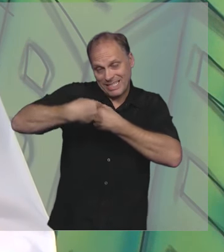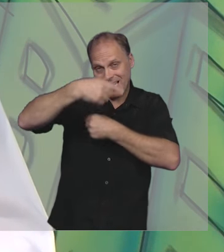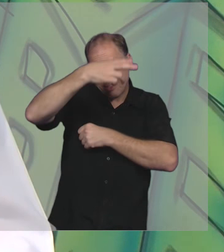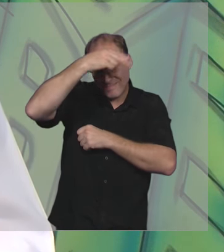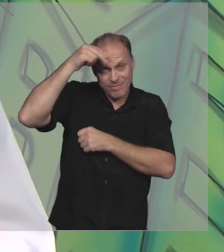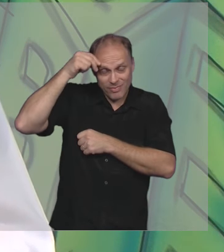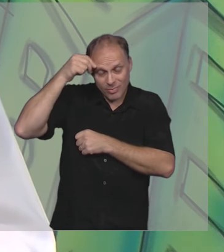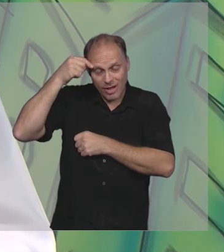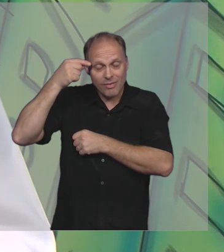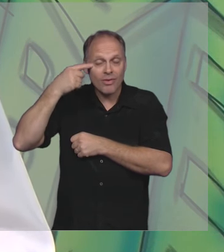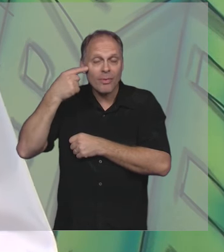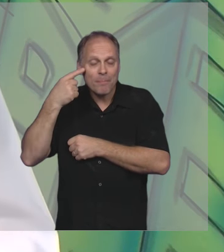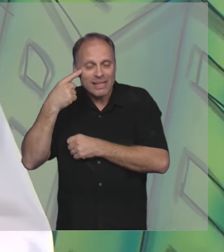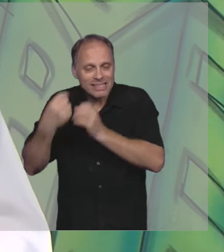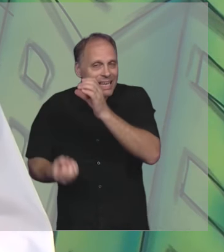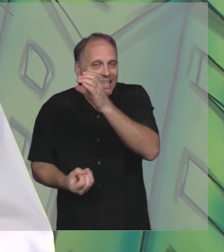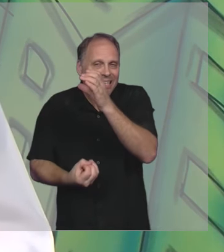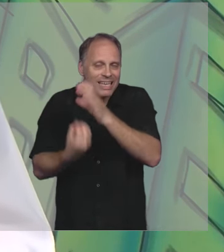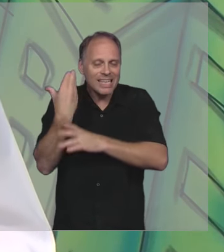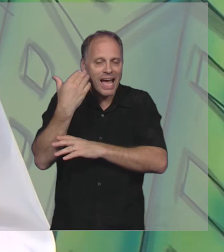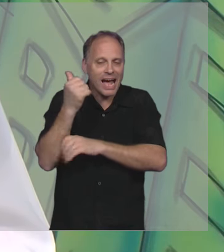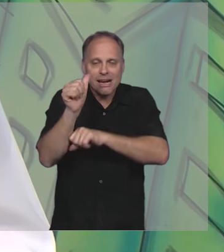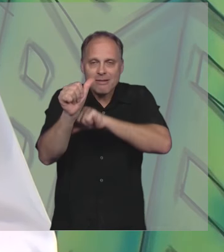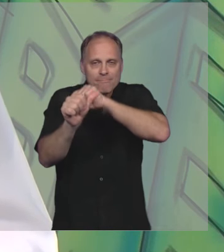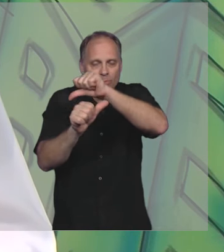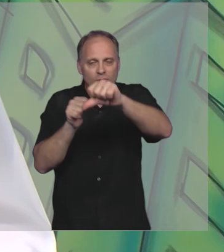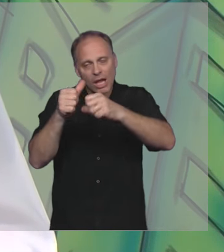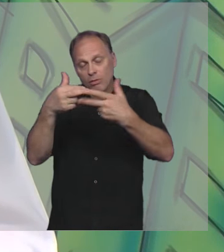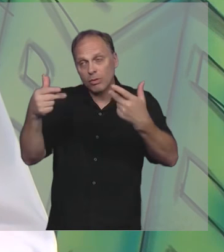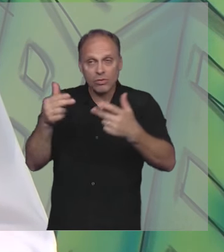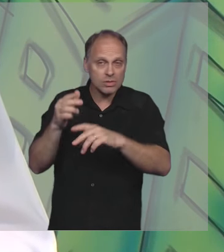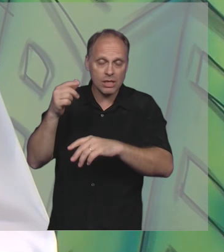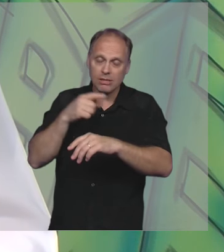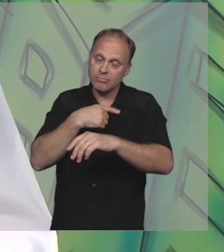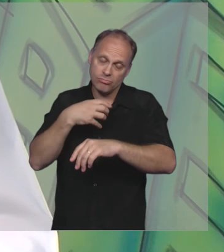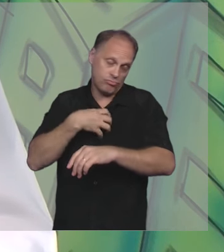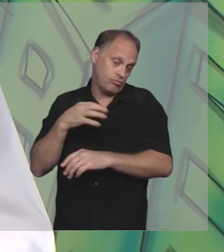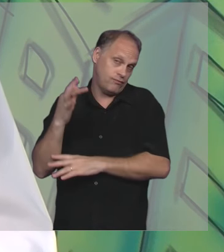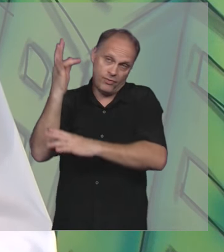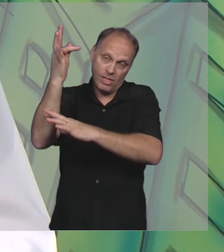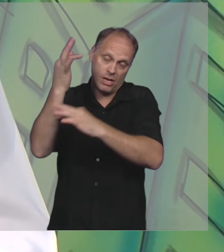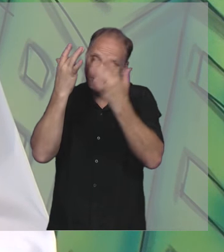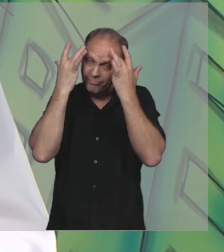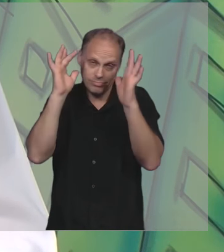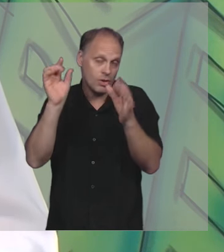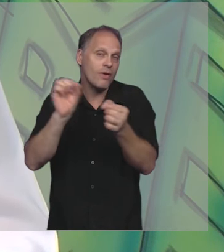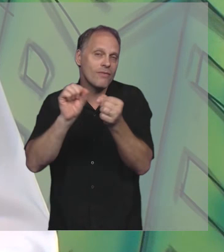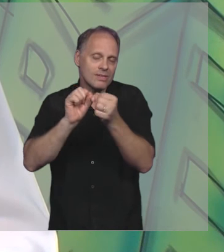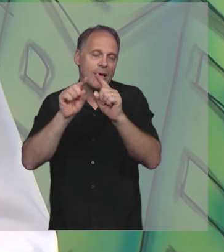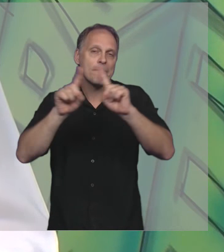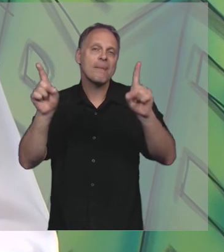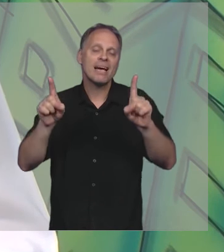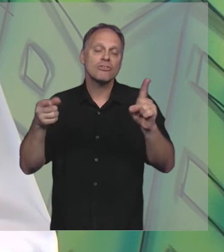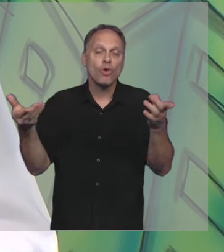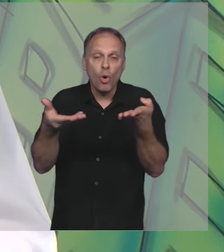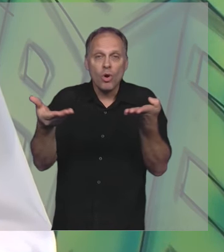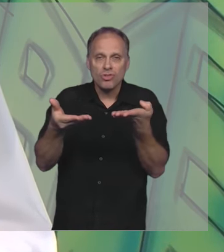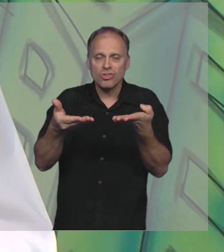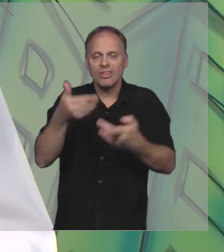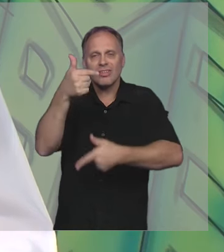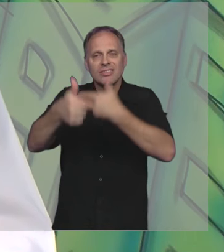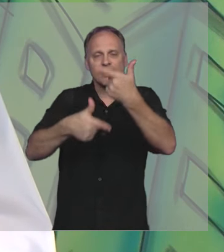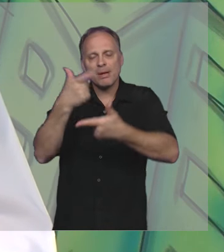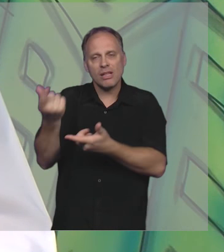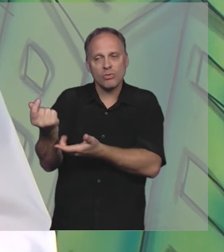que recriar ou alterar isso a nível federal, né? Hoje nós trabalhamos